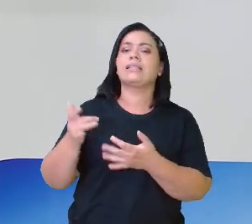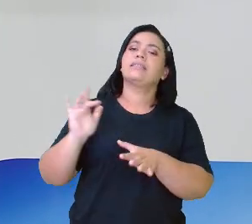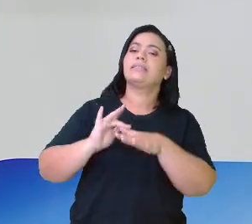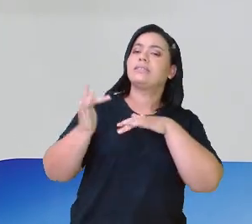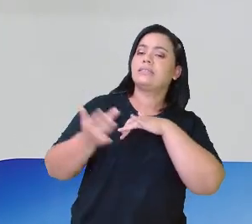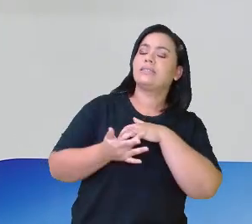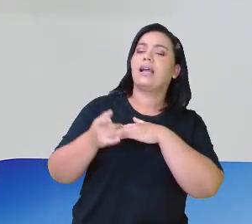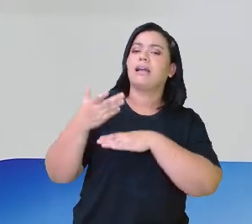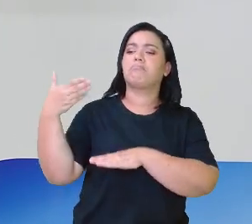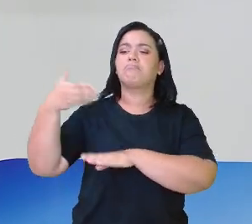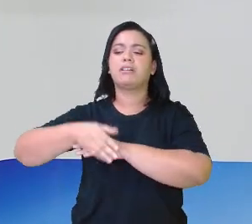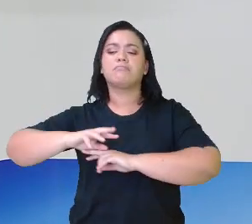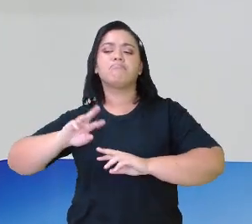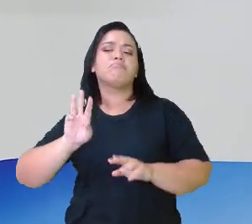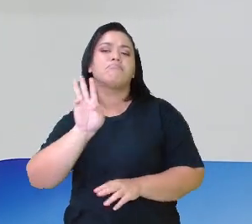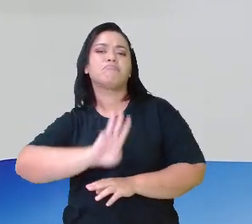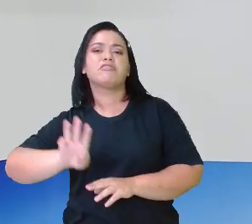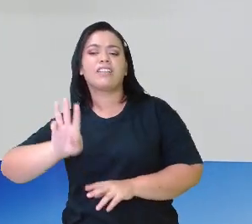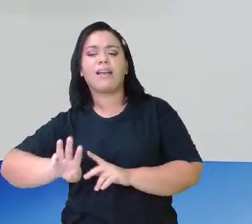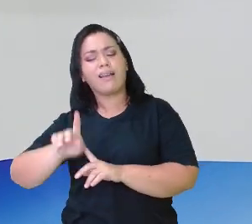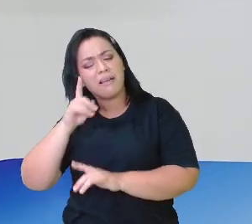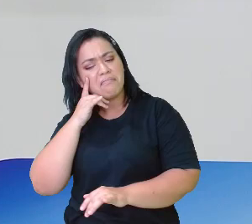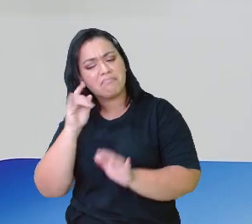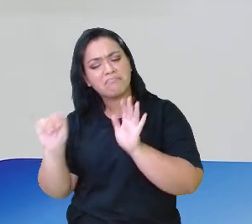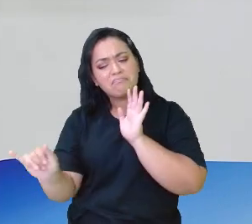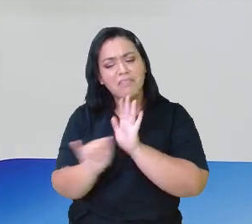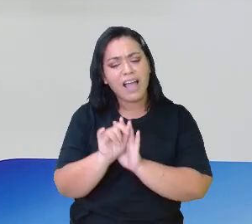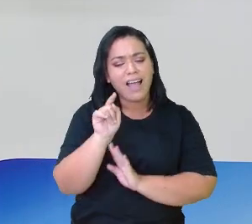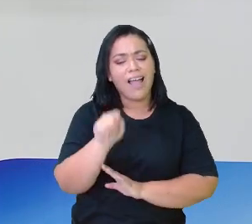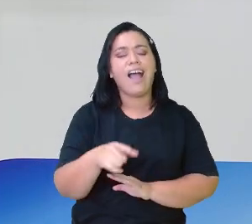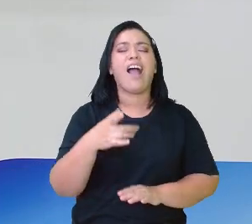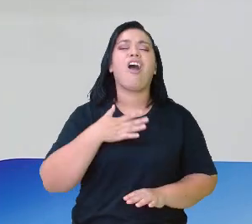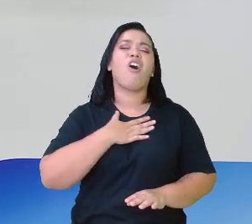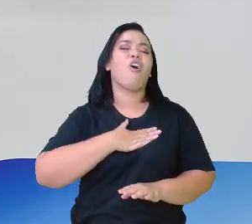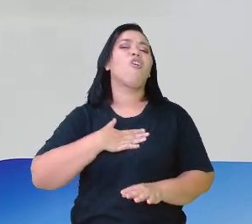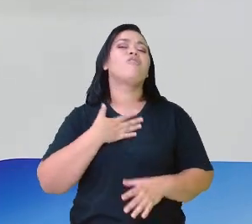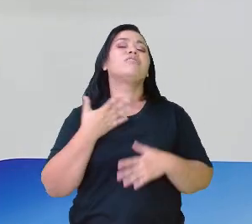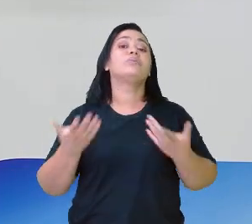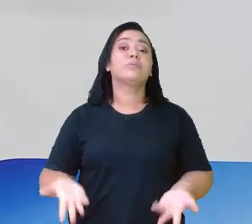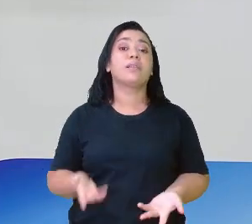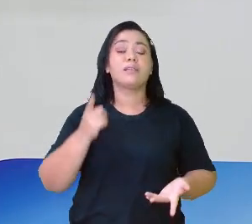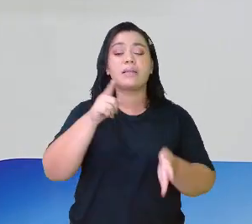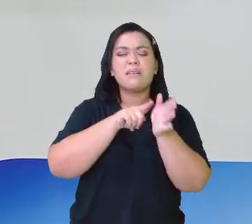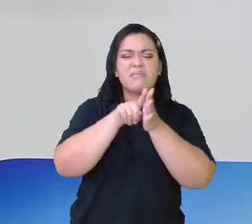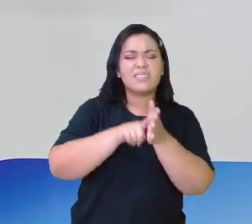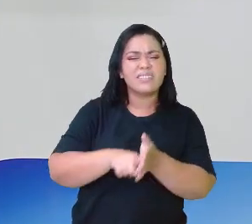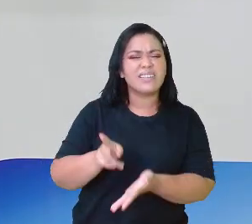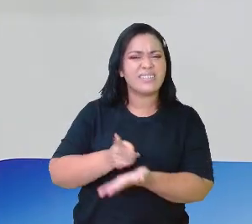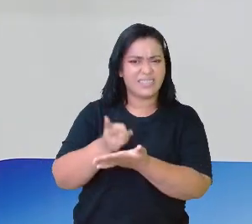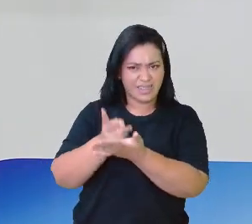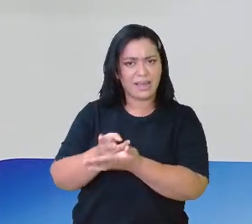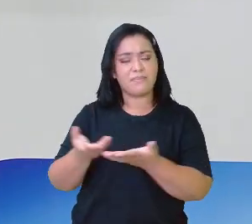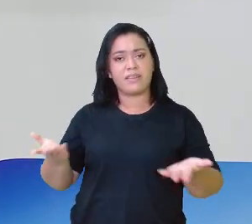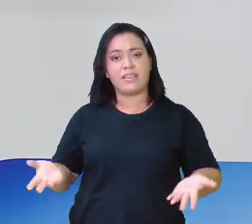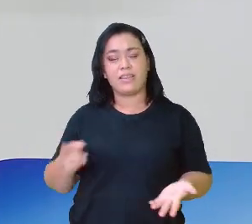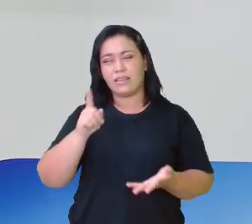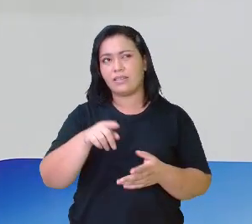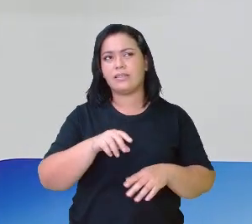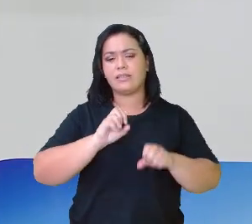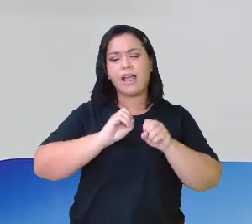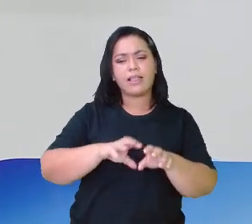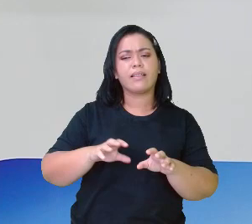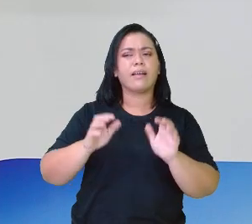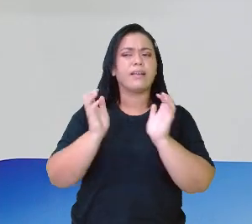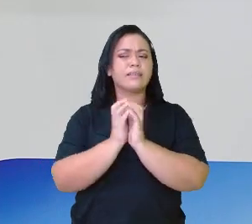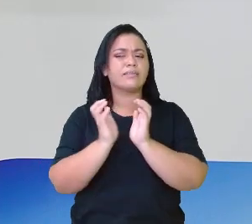que você mais gosta, vai se identificar quais são os gostos, o que é que você pesquisa. Então você coloca lá, Educa Recife,